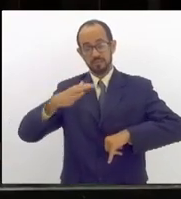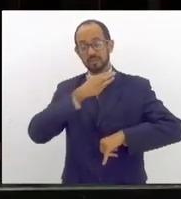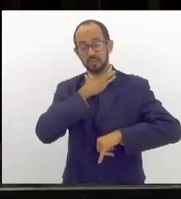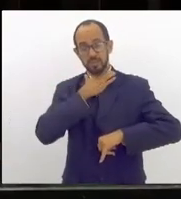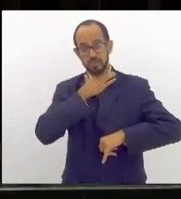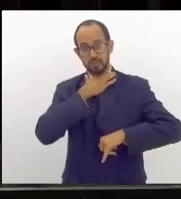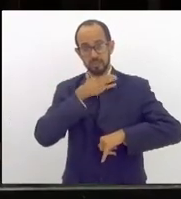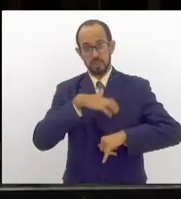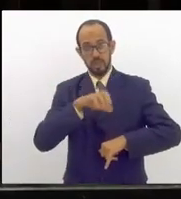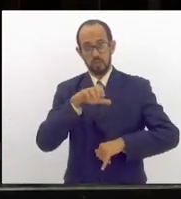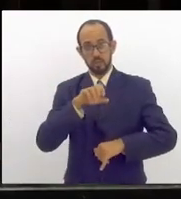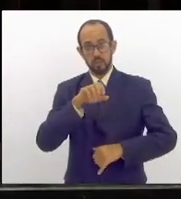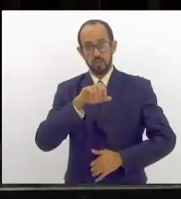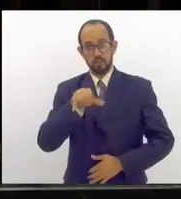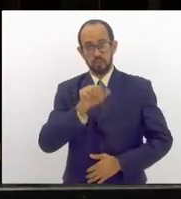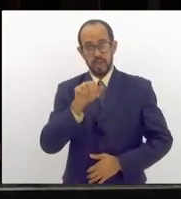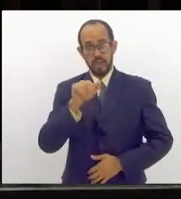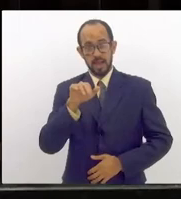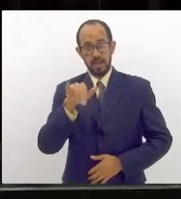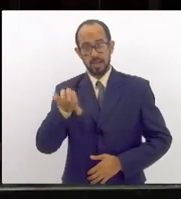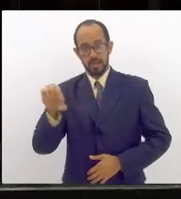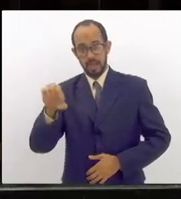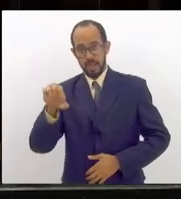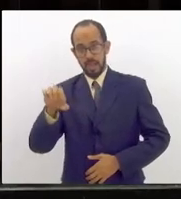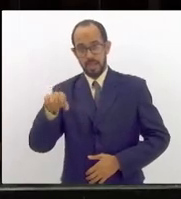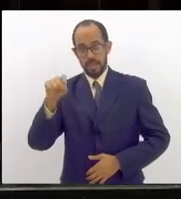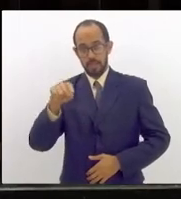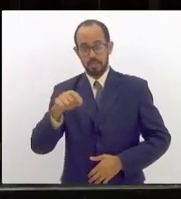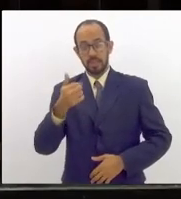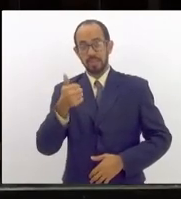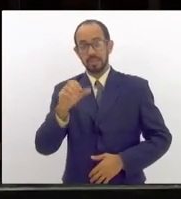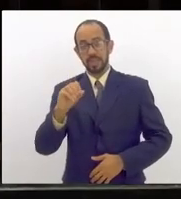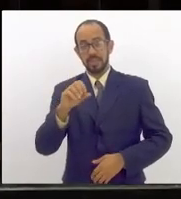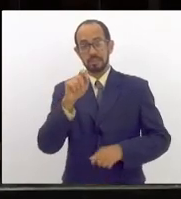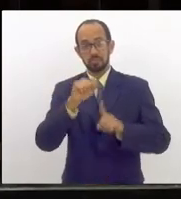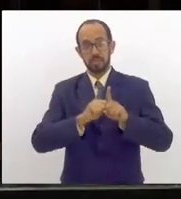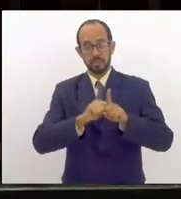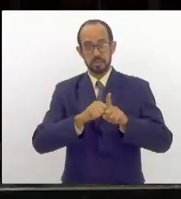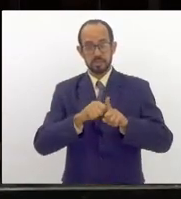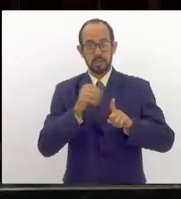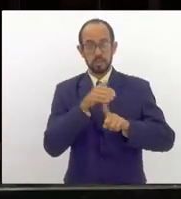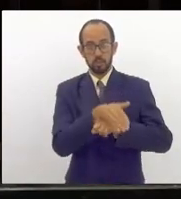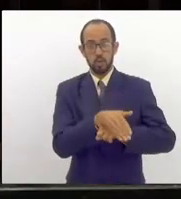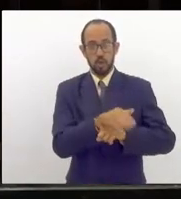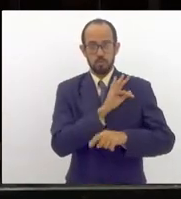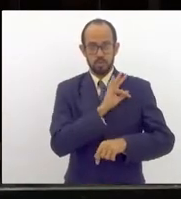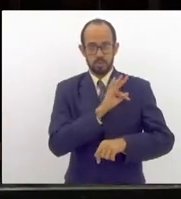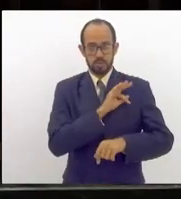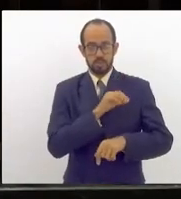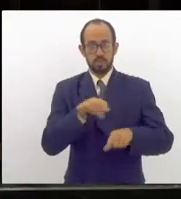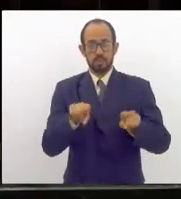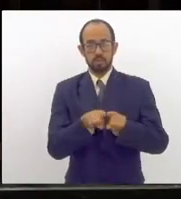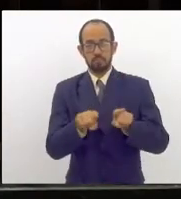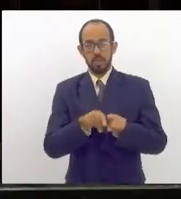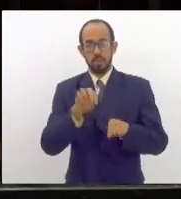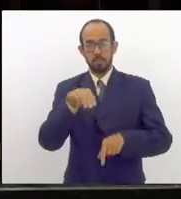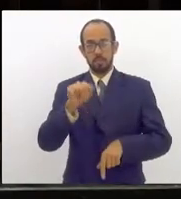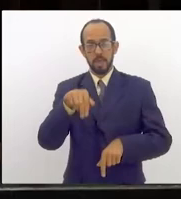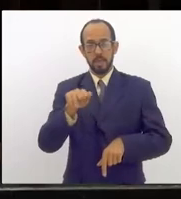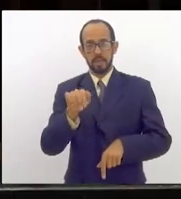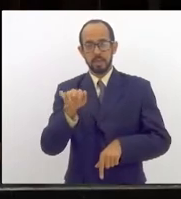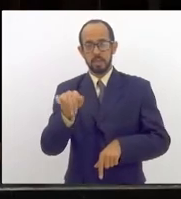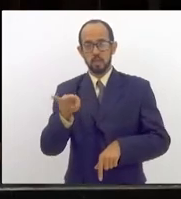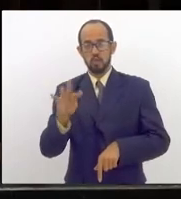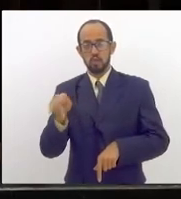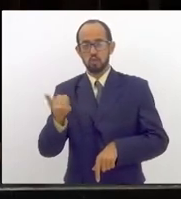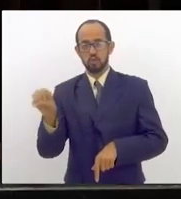do jacaré que tá ocupada 10 meses pela polícia e aí Manguinhos Por que